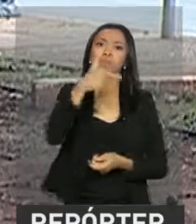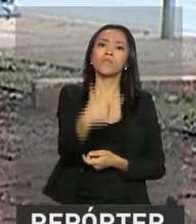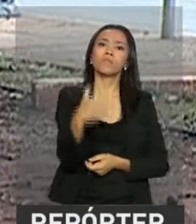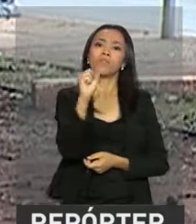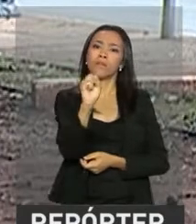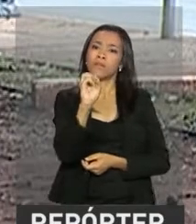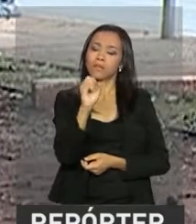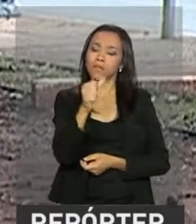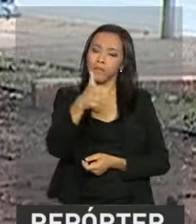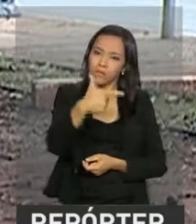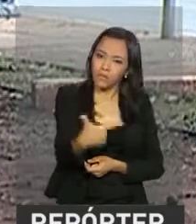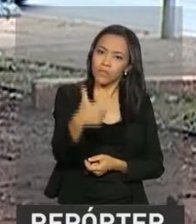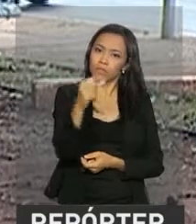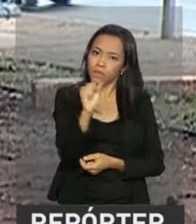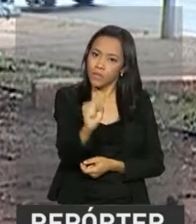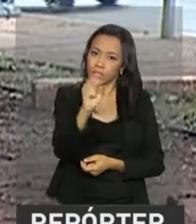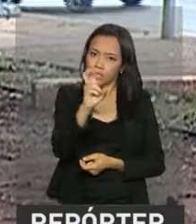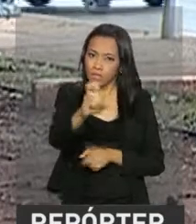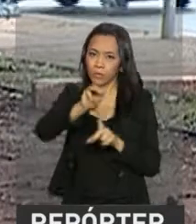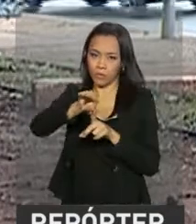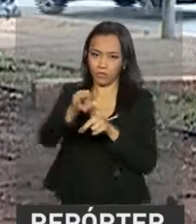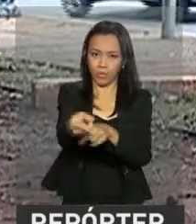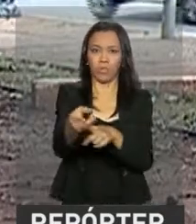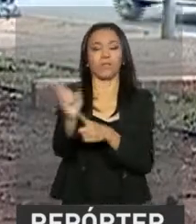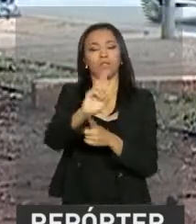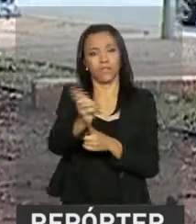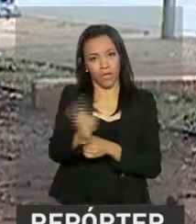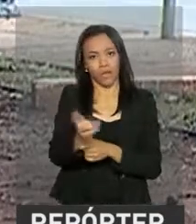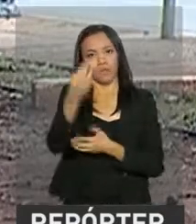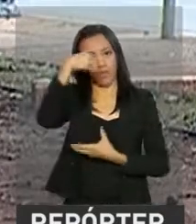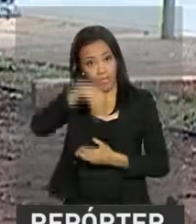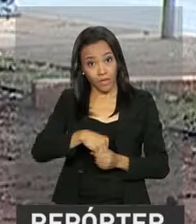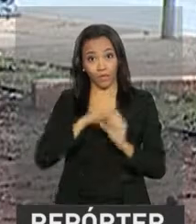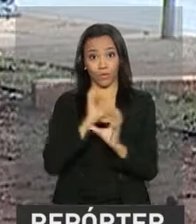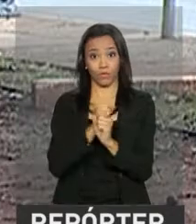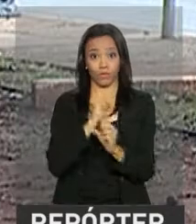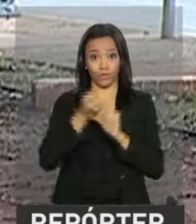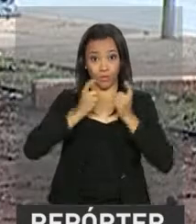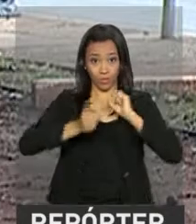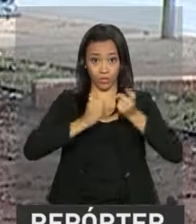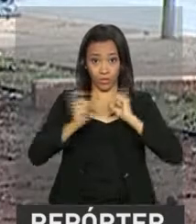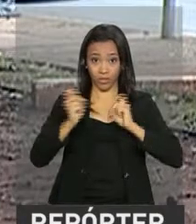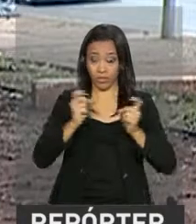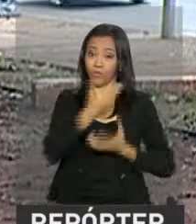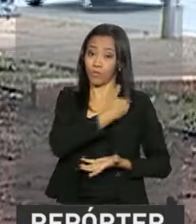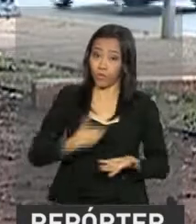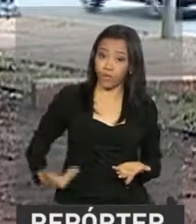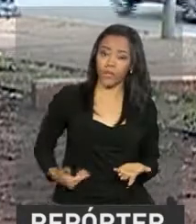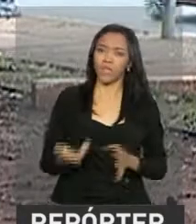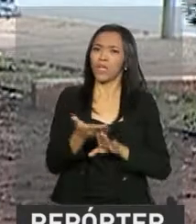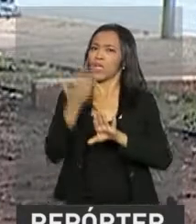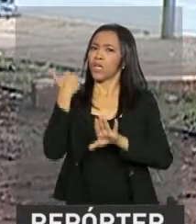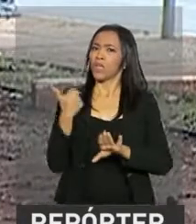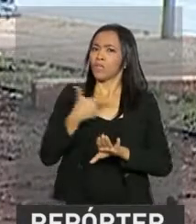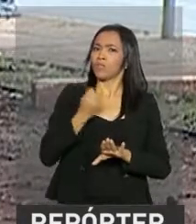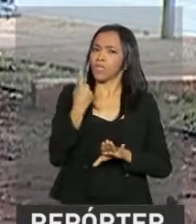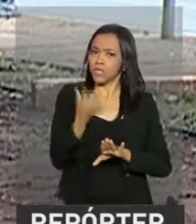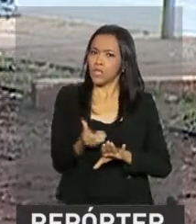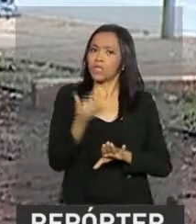285 milhões de reais aos cofres públicos. Apenas em 2016 foram